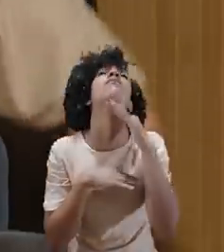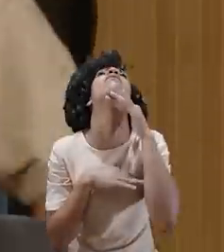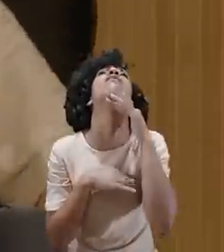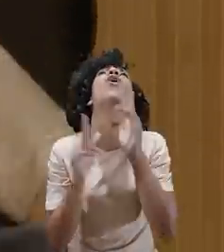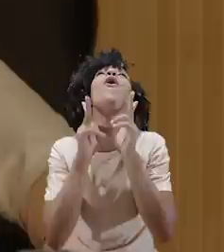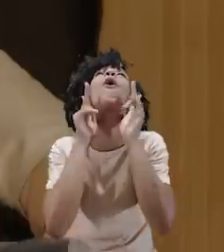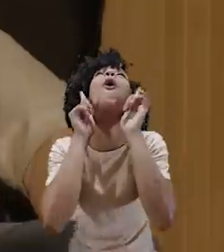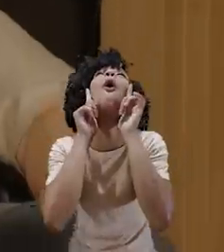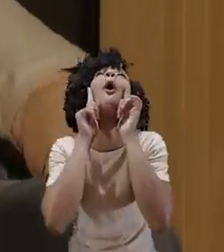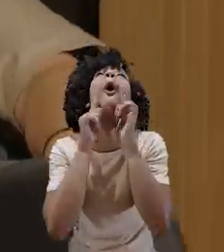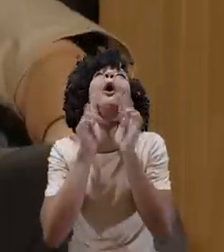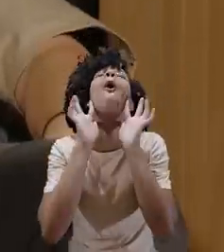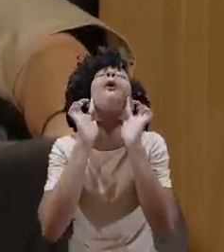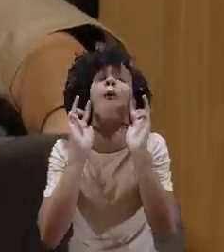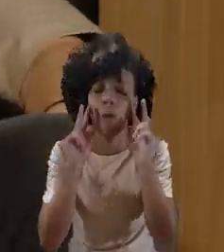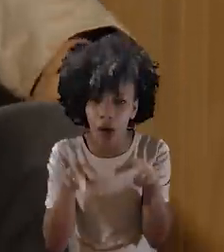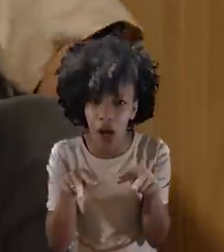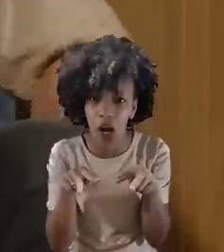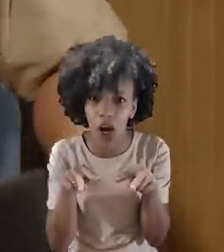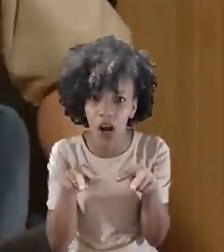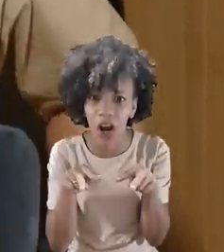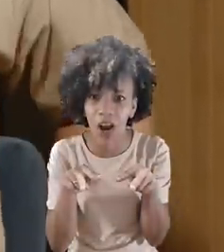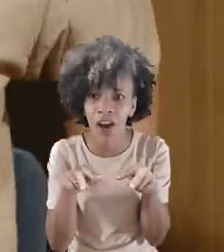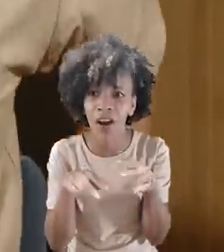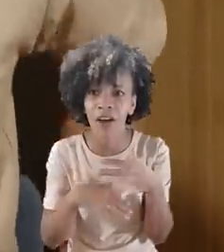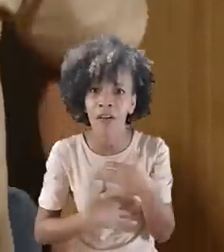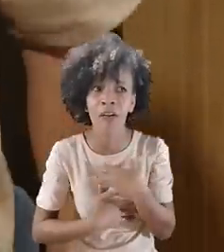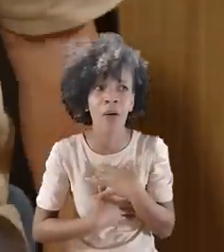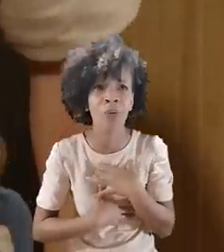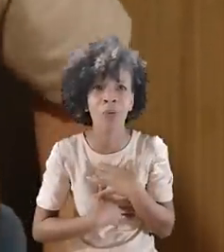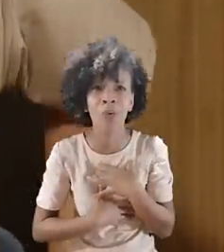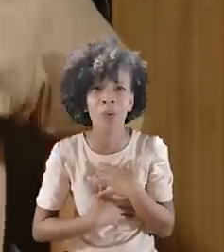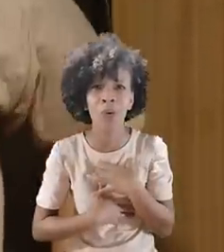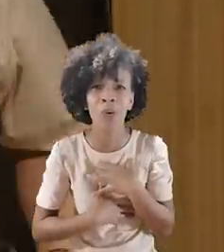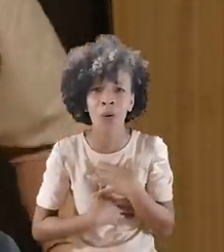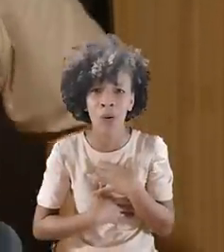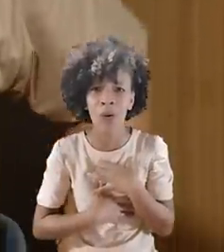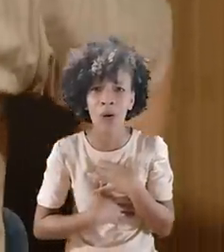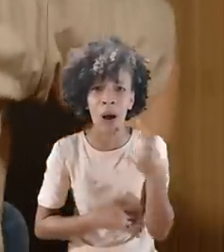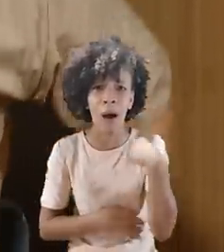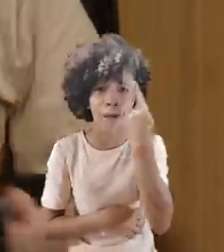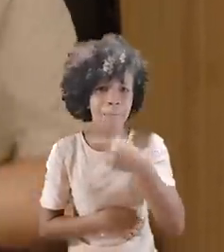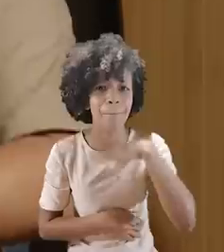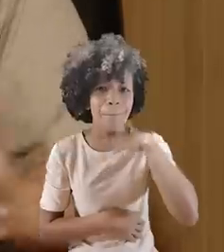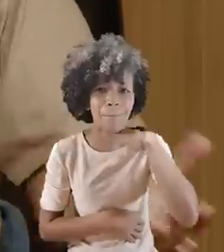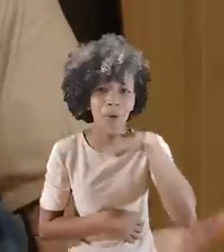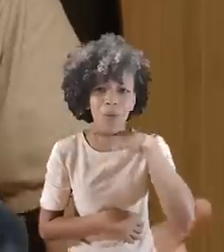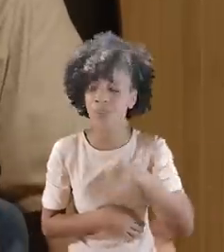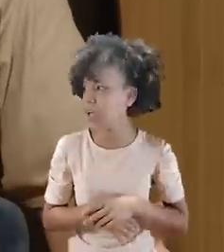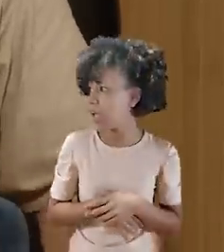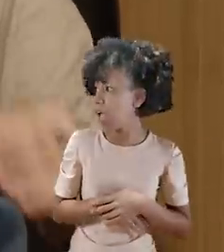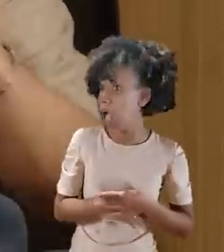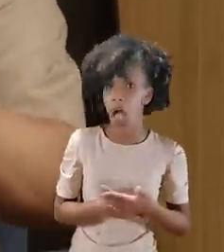só isso aqui vai ficar levantou deu para ver você o cara com uma cara de bunda mulher mulher